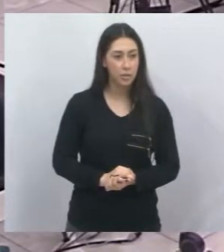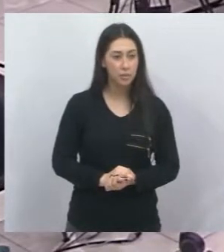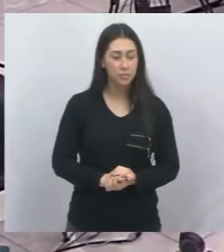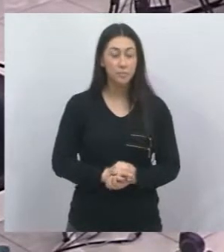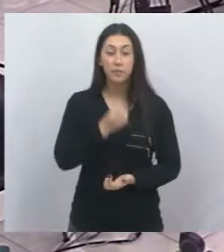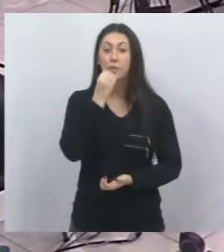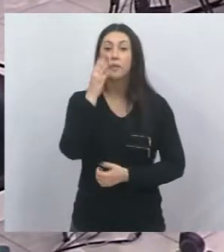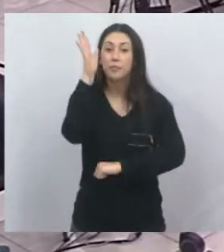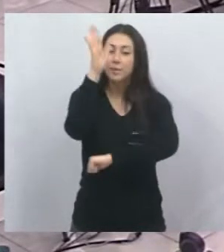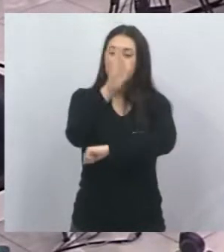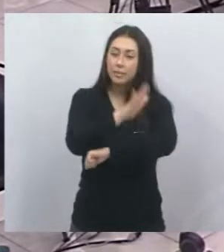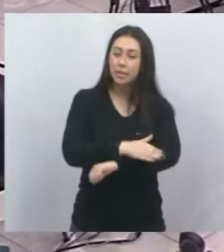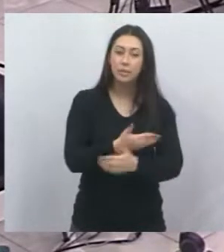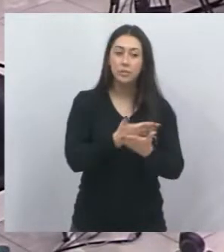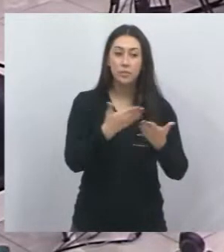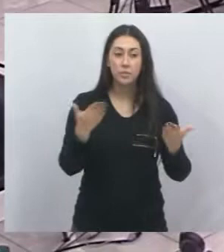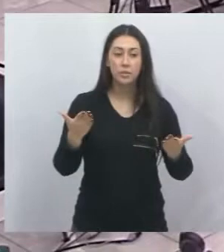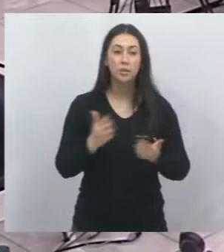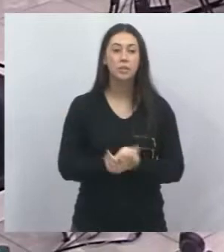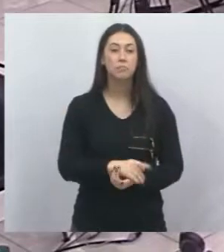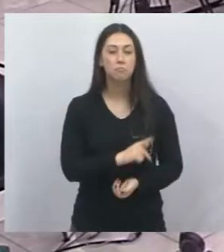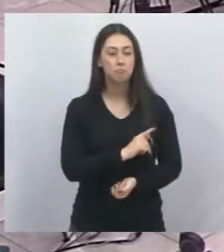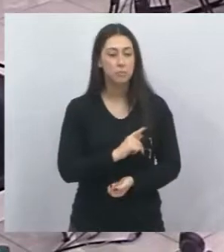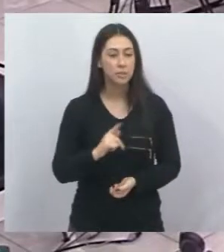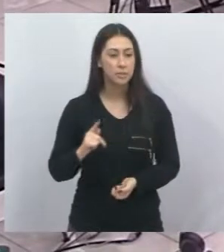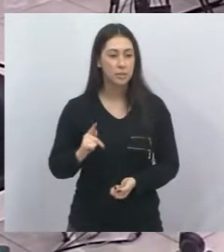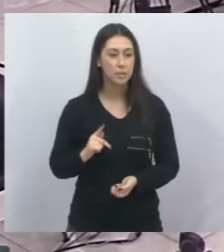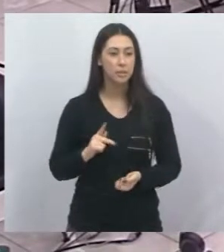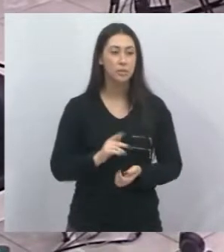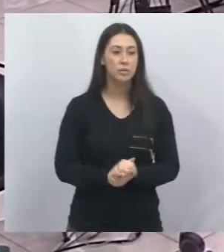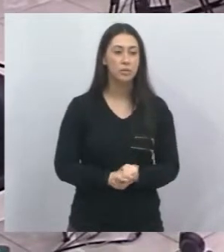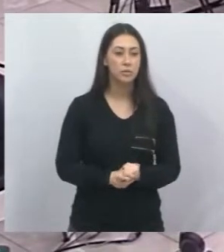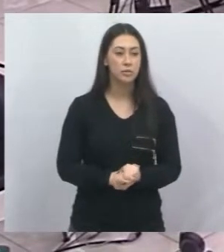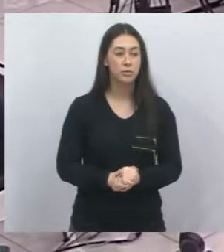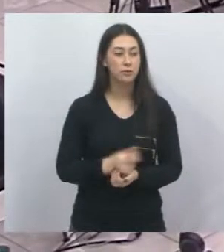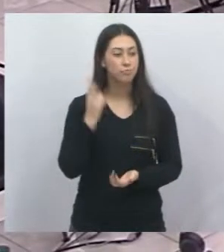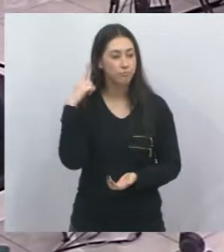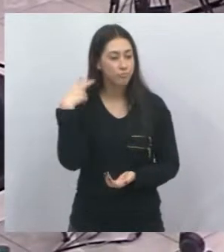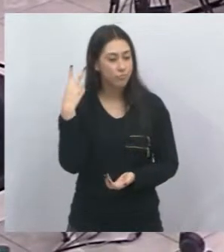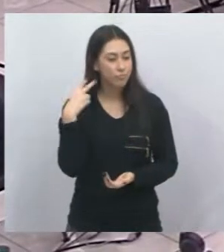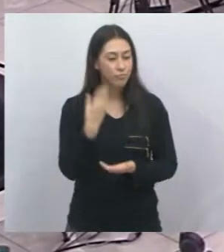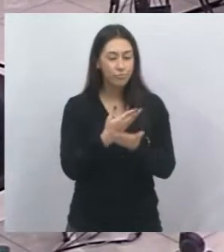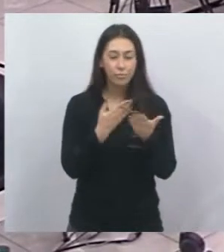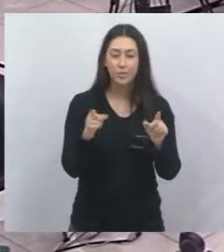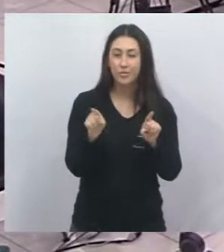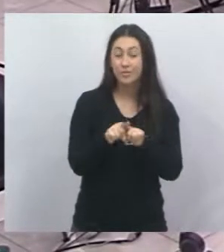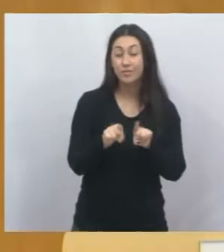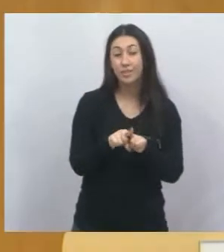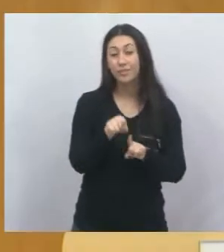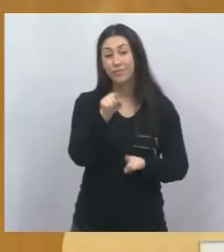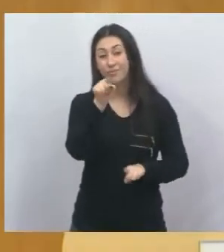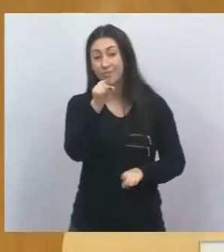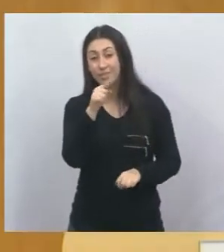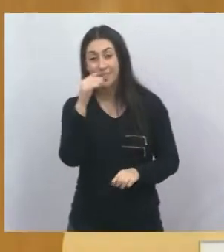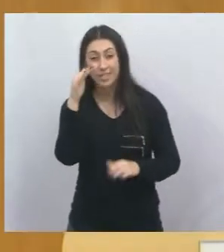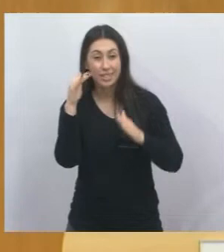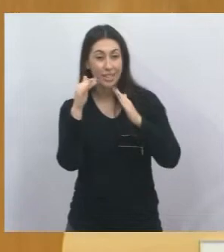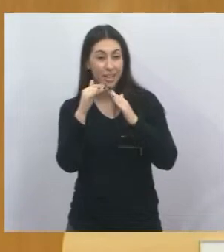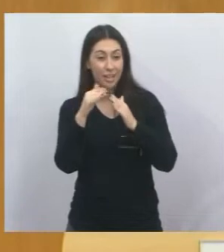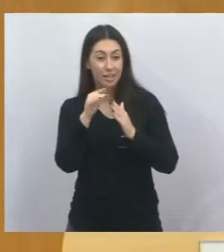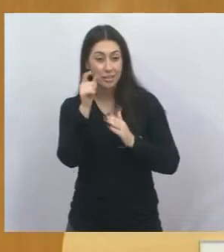Boa tarde a todos, boa tarde, presidente, boa tarde, nobres pares, boa tarde você que está em casa.